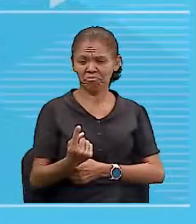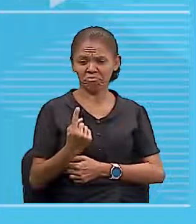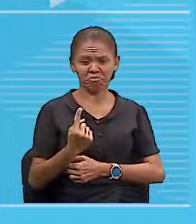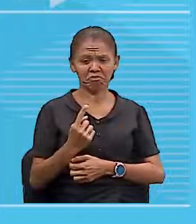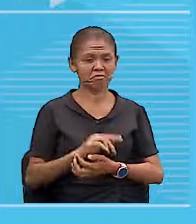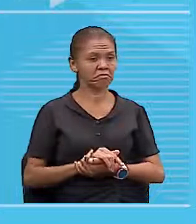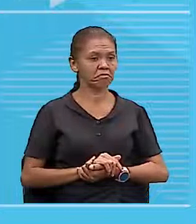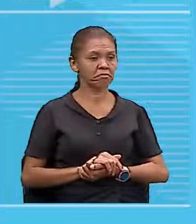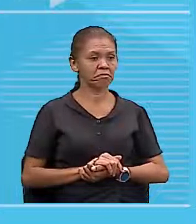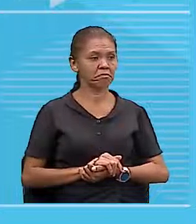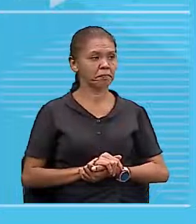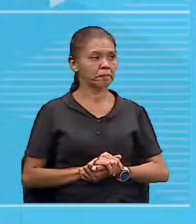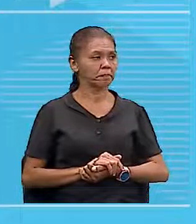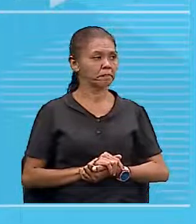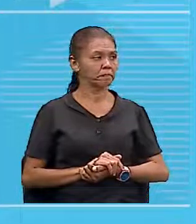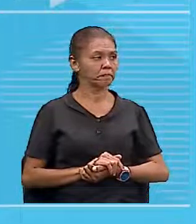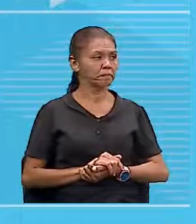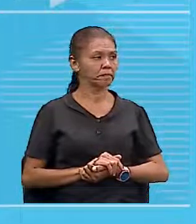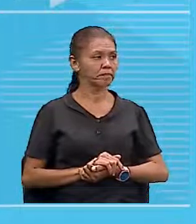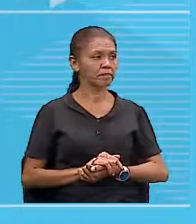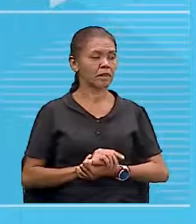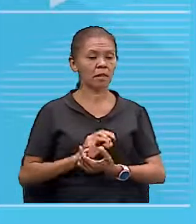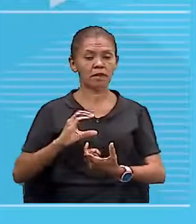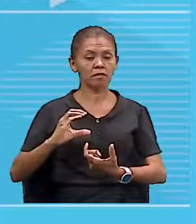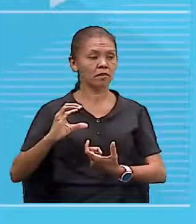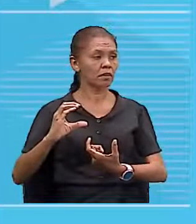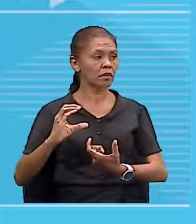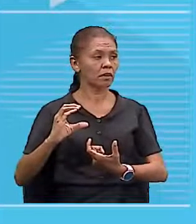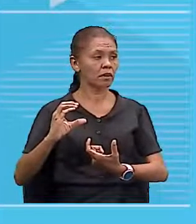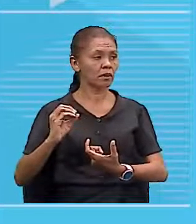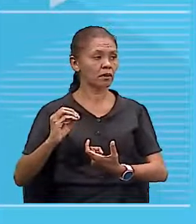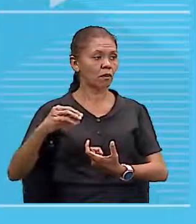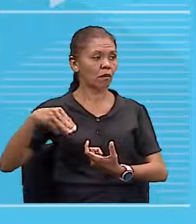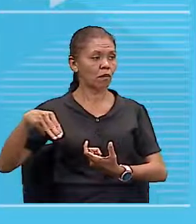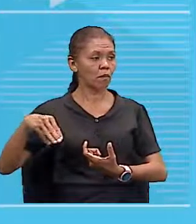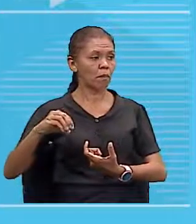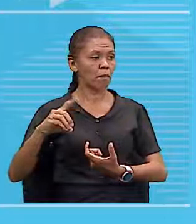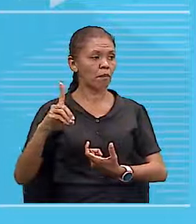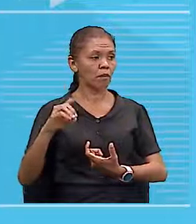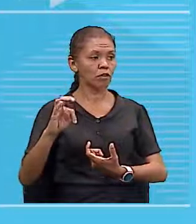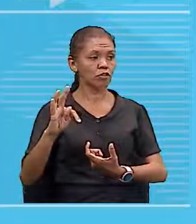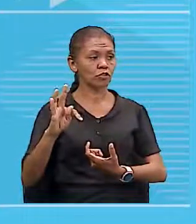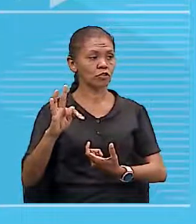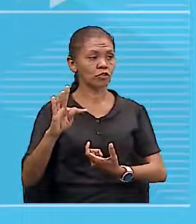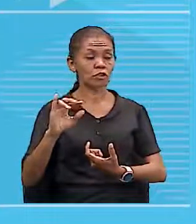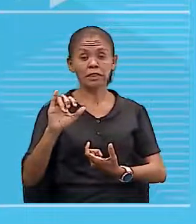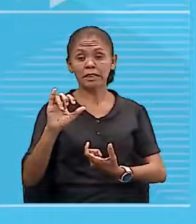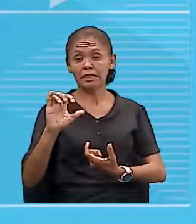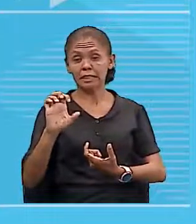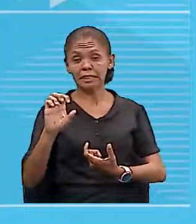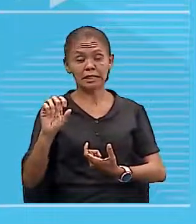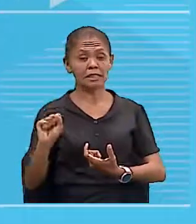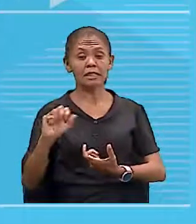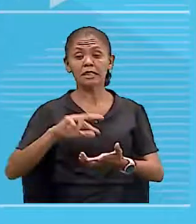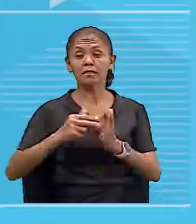turma O que é commodity por isso que é importante uma revisão dessa E véspera de uma prova importante